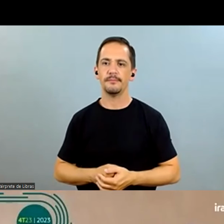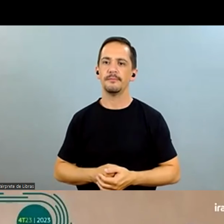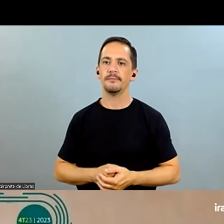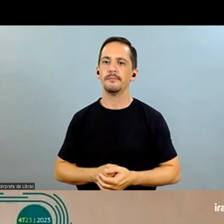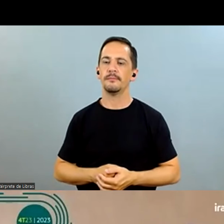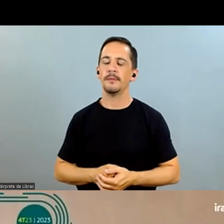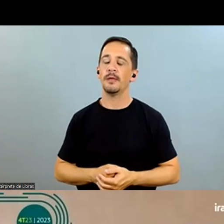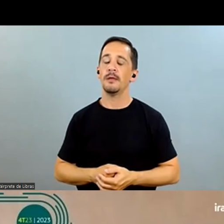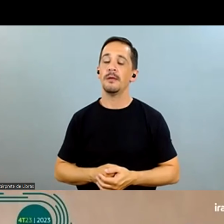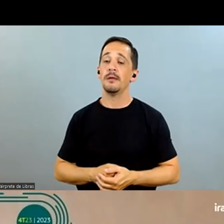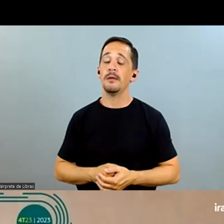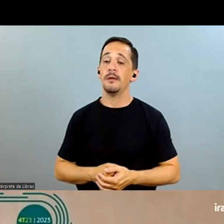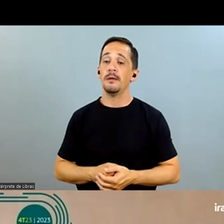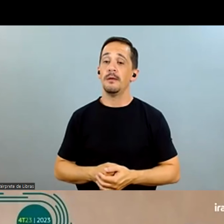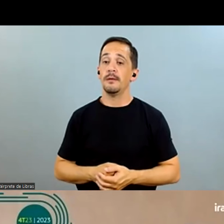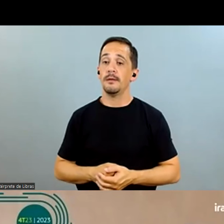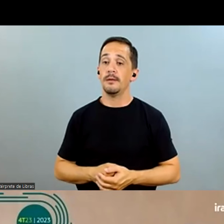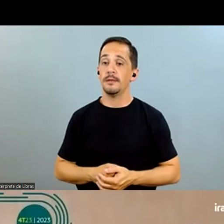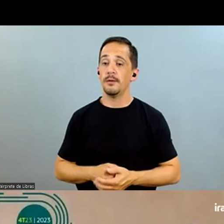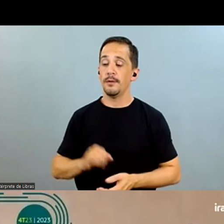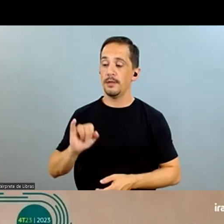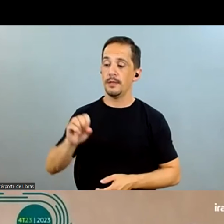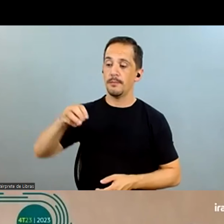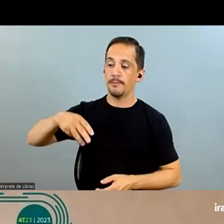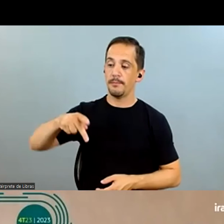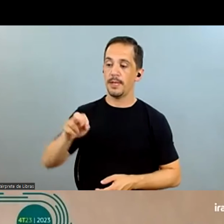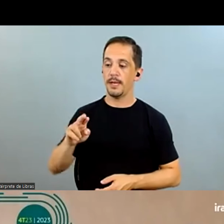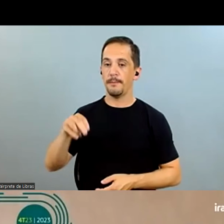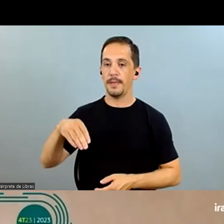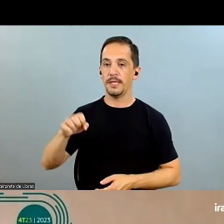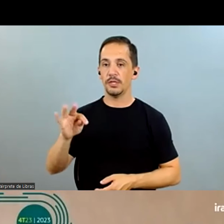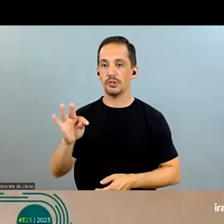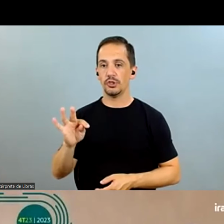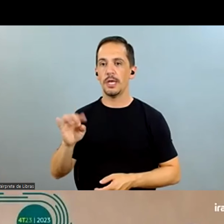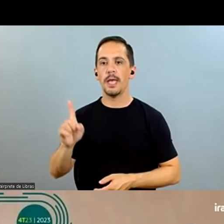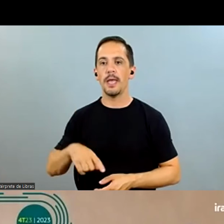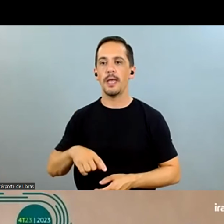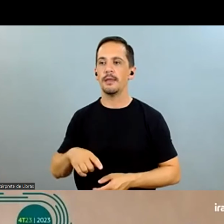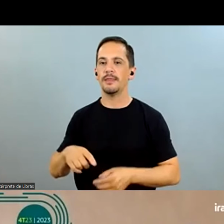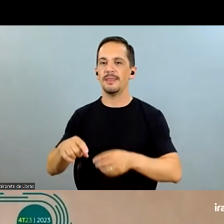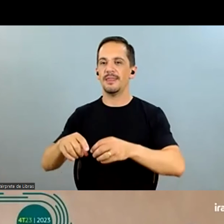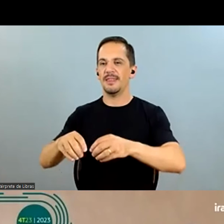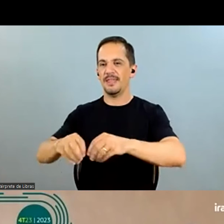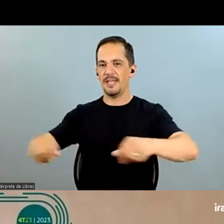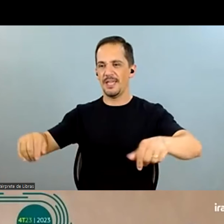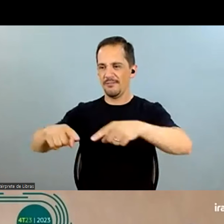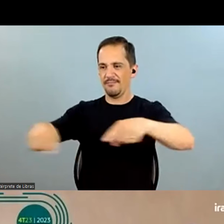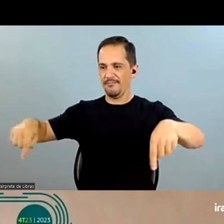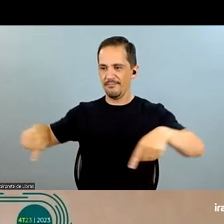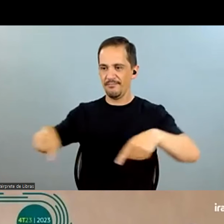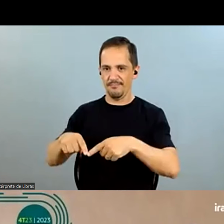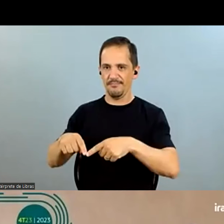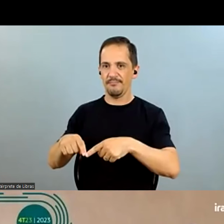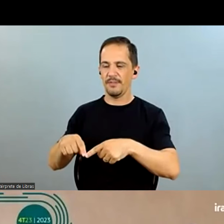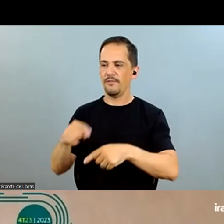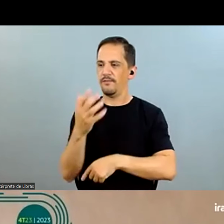tá bom o imper foi uma baixa que nós fizemos de terrenos Que nós tínhamos no balanço no litoral do Rio Grande do Sul né Nós temos Floresta